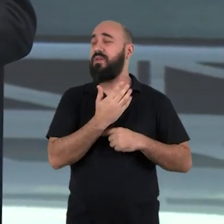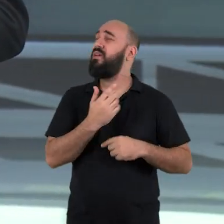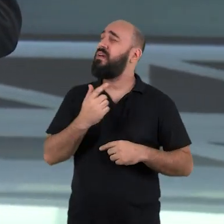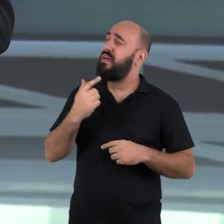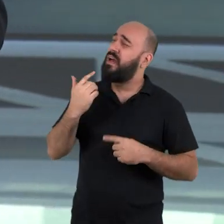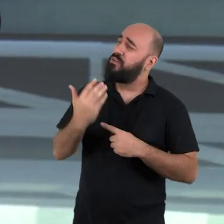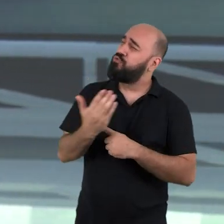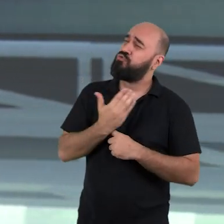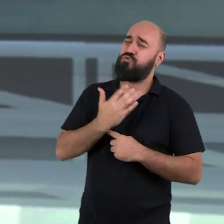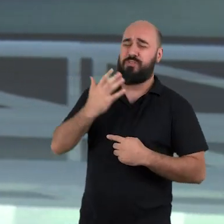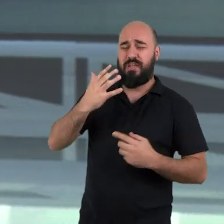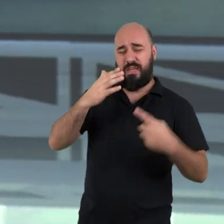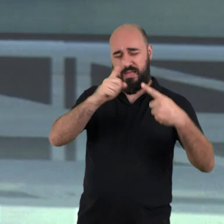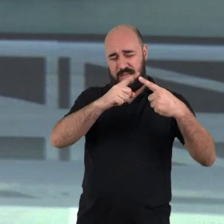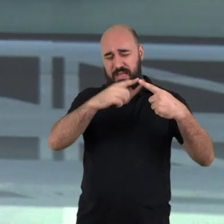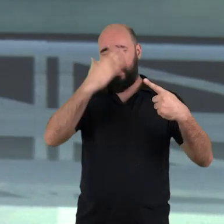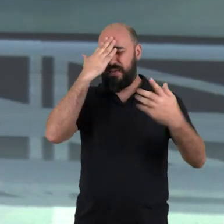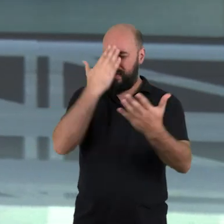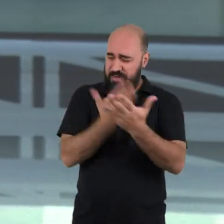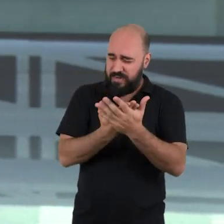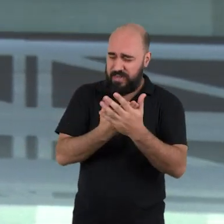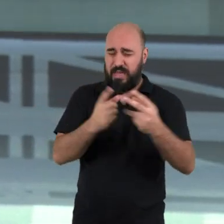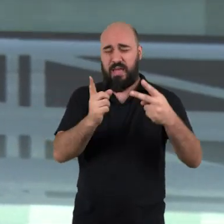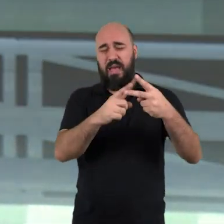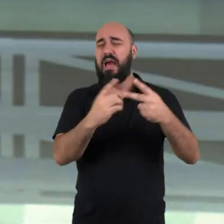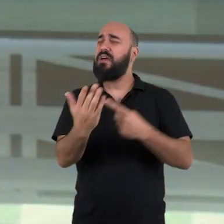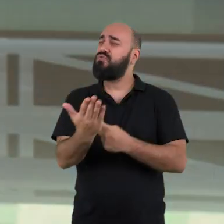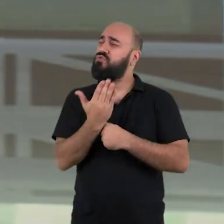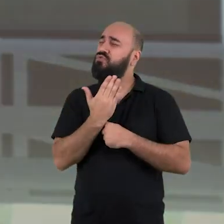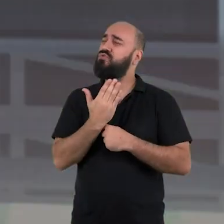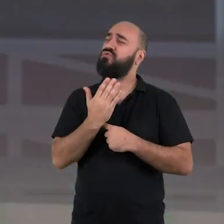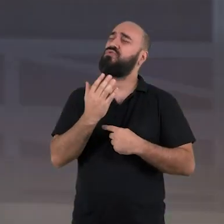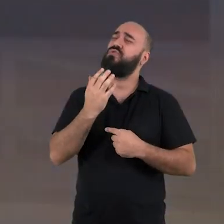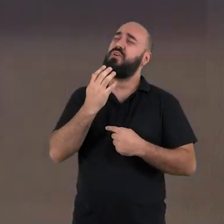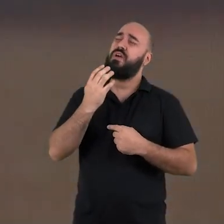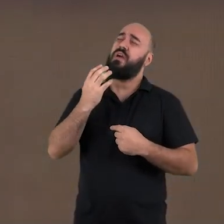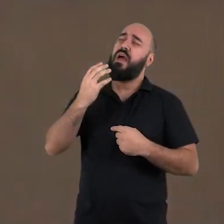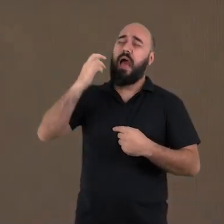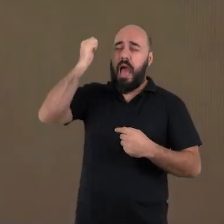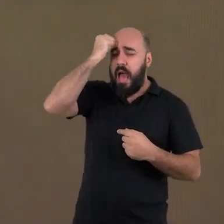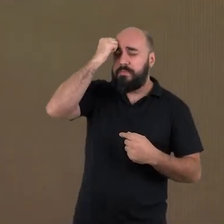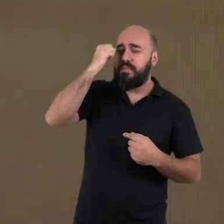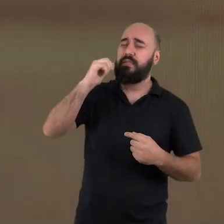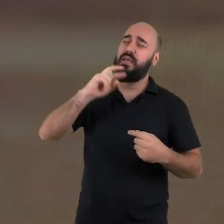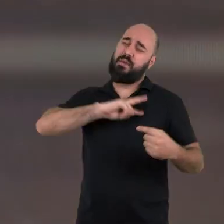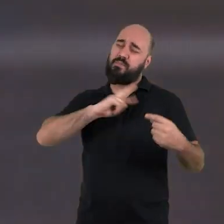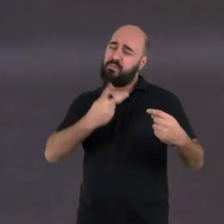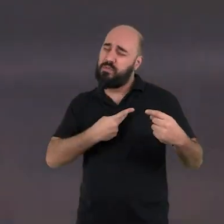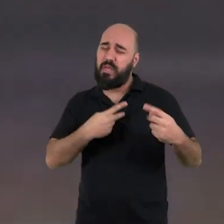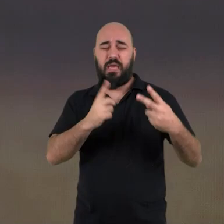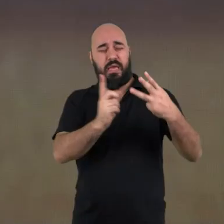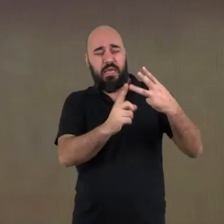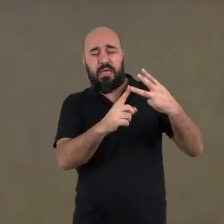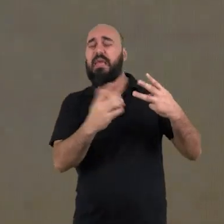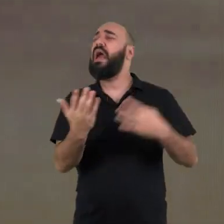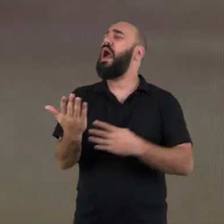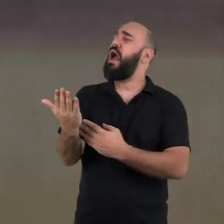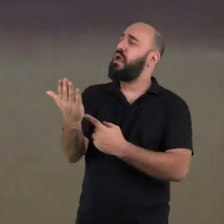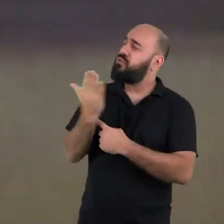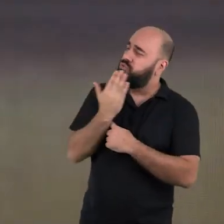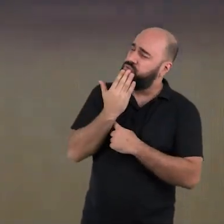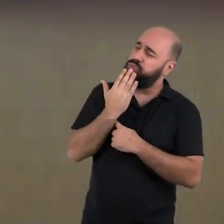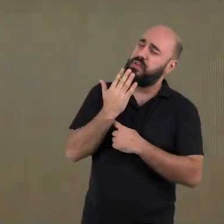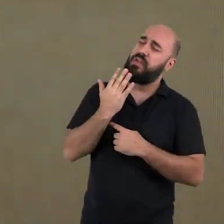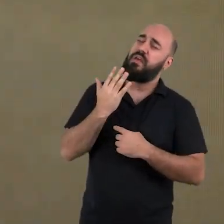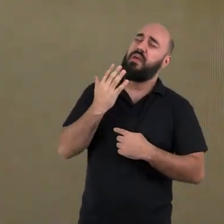a crer, ajuda-nos a nos arrependermos e ajuda a nós confessarmos nossos pecados a Ti, para que sejamos